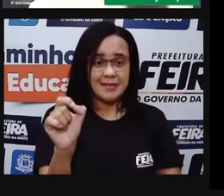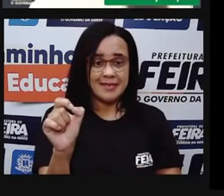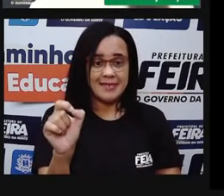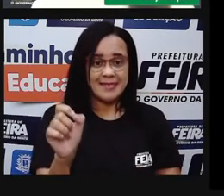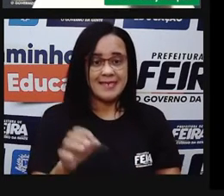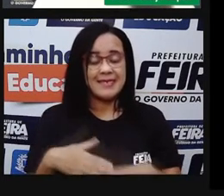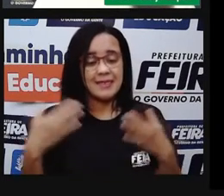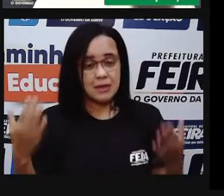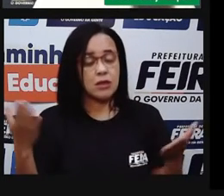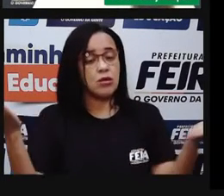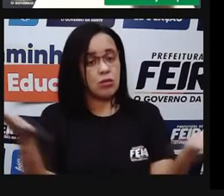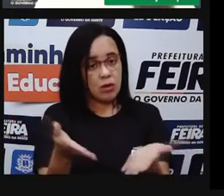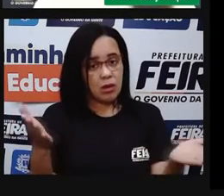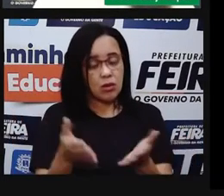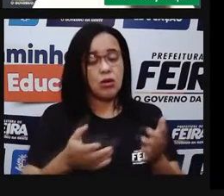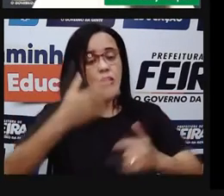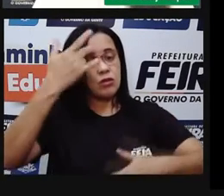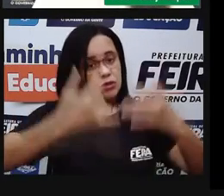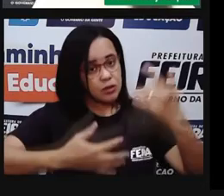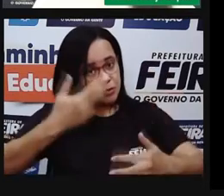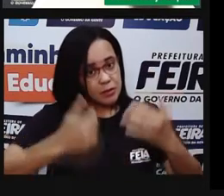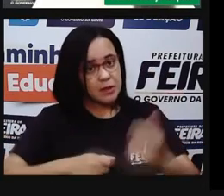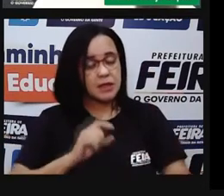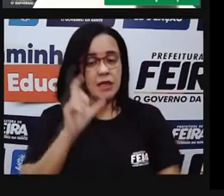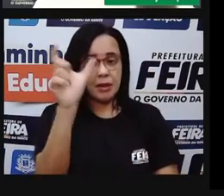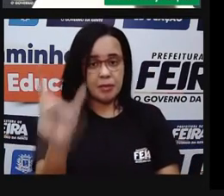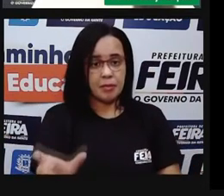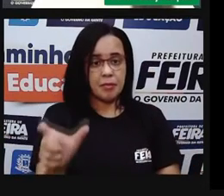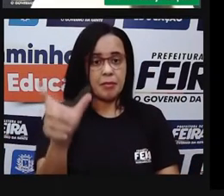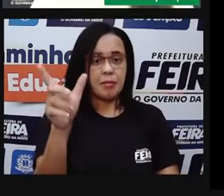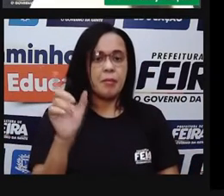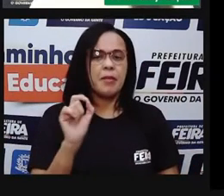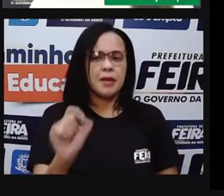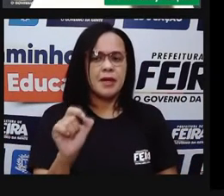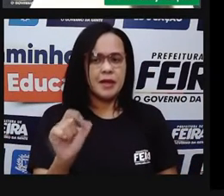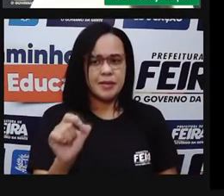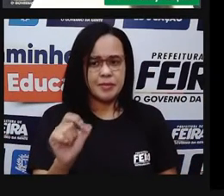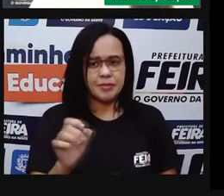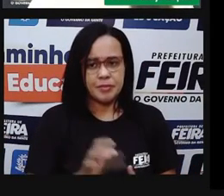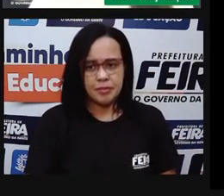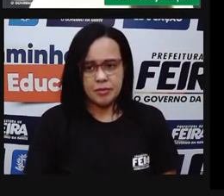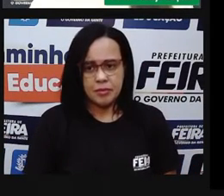ser que alguns de vocês nunca ouviram falar em Roberval. Para conhecer um pouquinho?